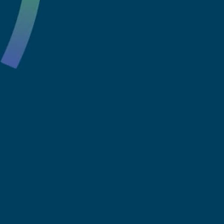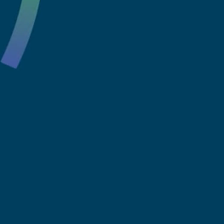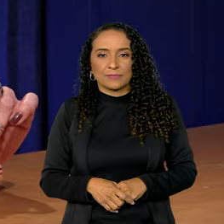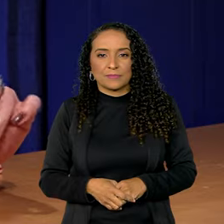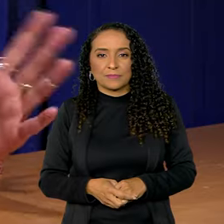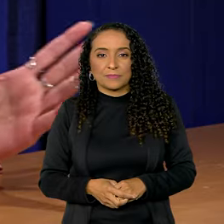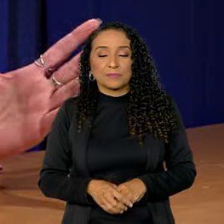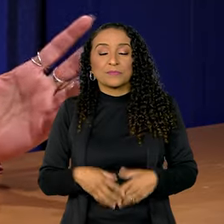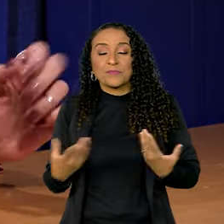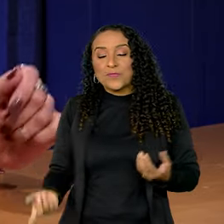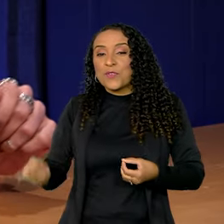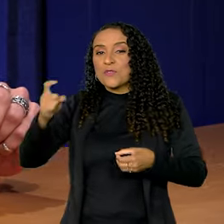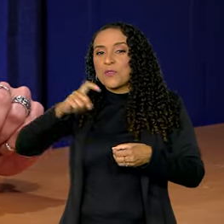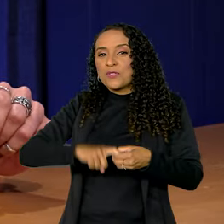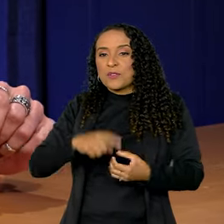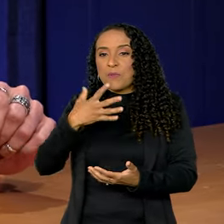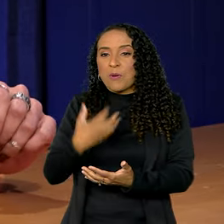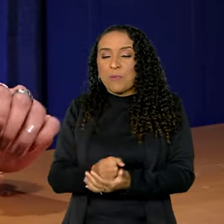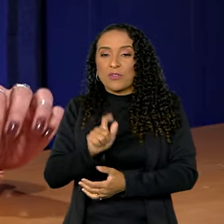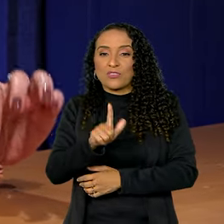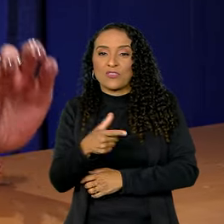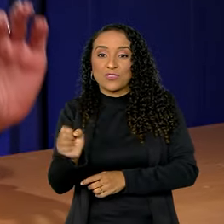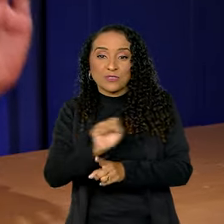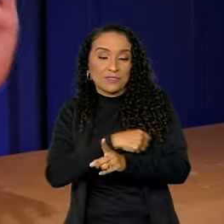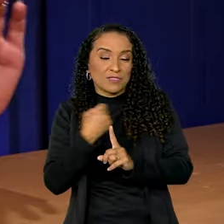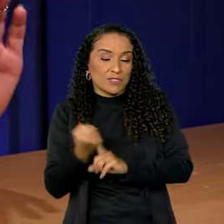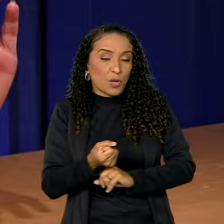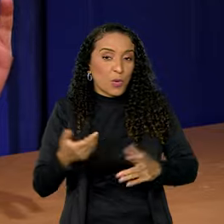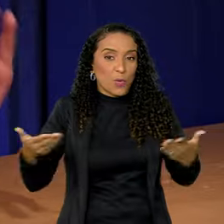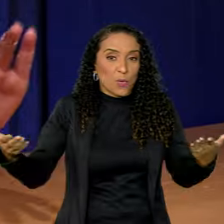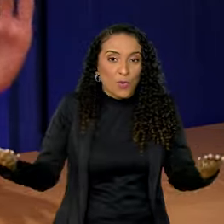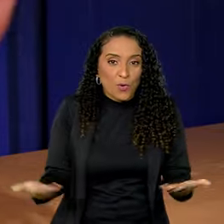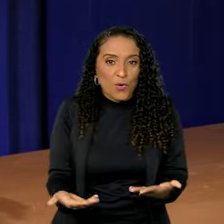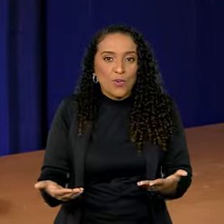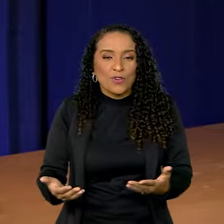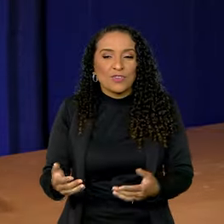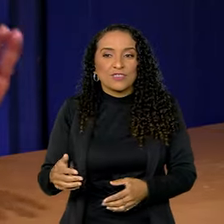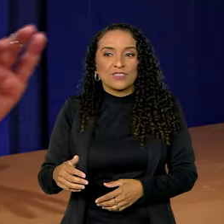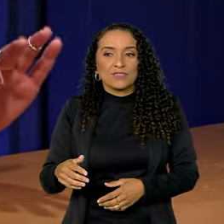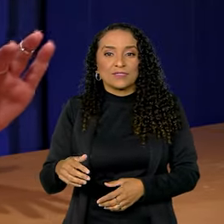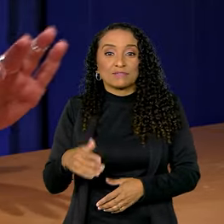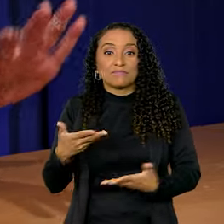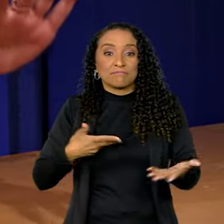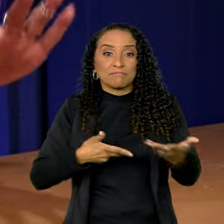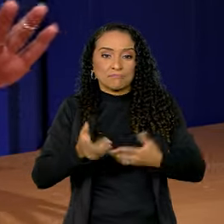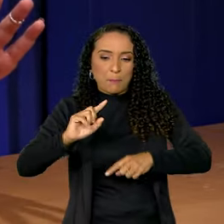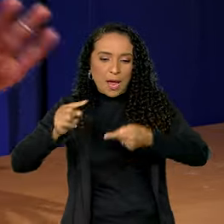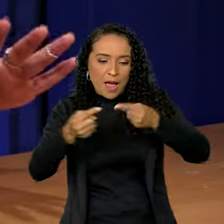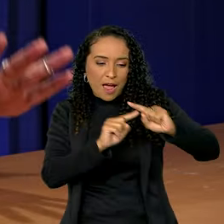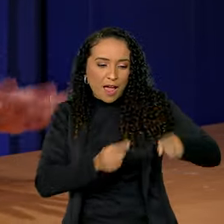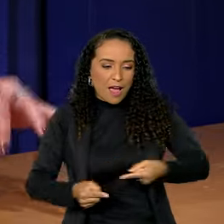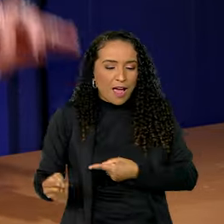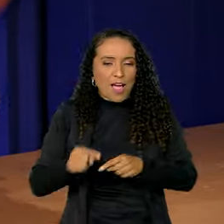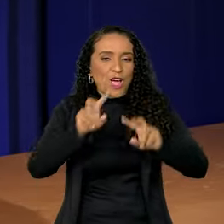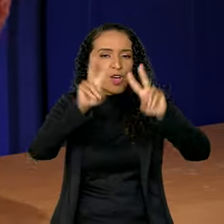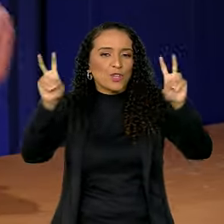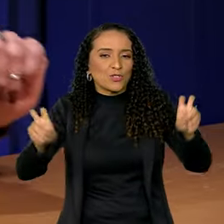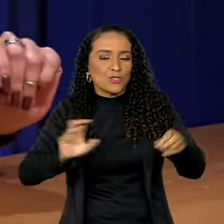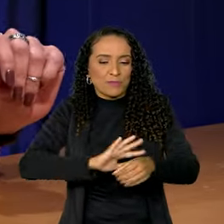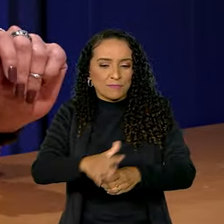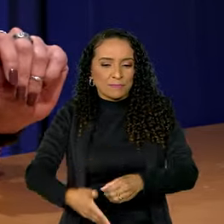já e voltamos com o pod G20 social hoje a nossa discussão nosso debate é